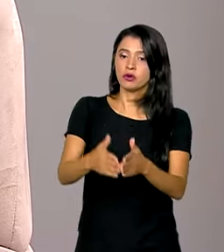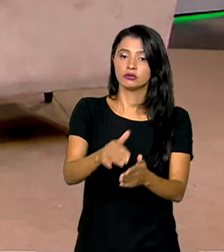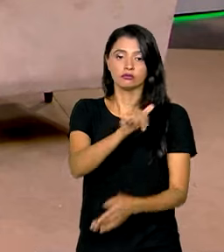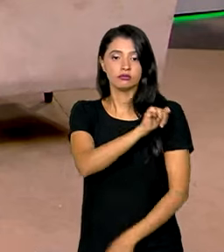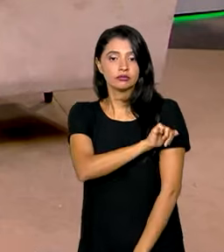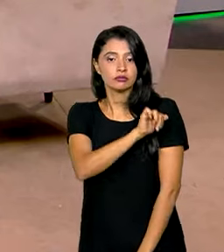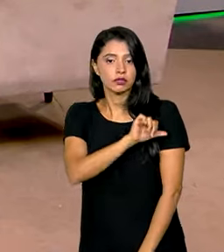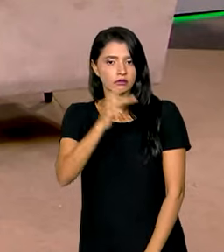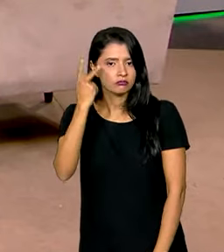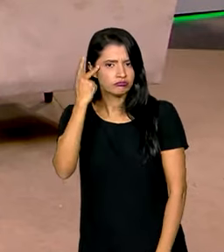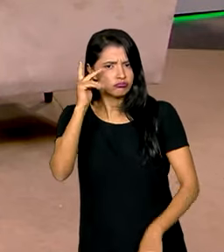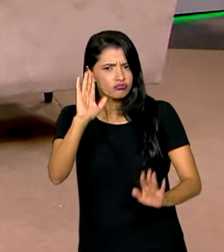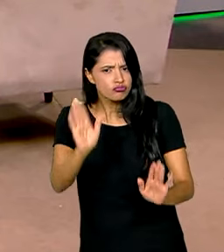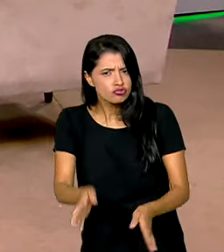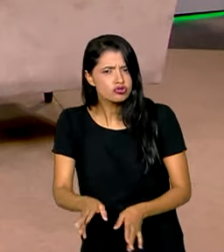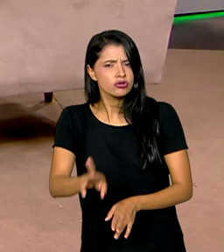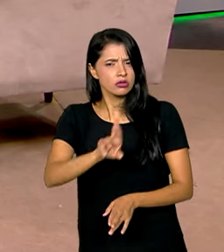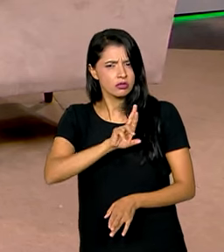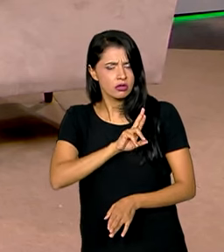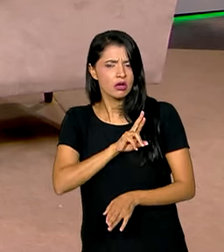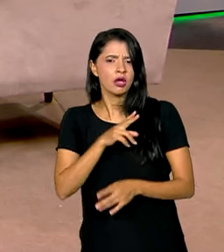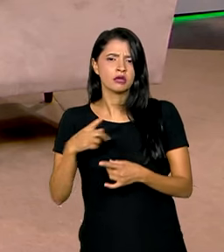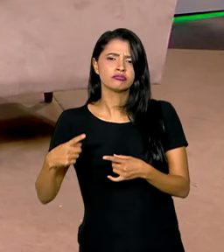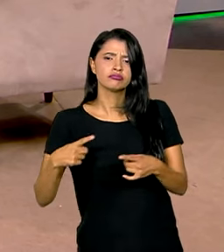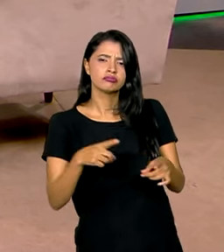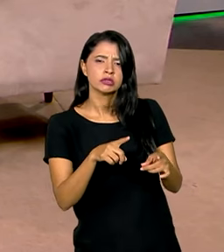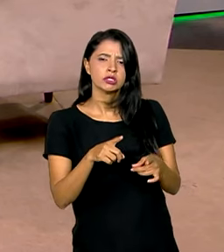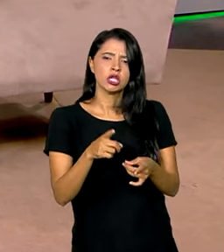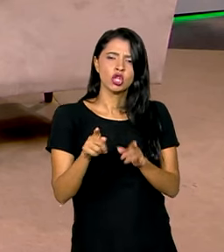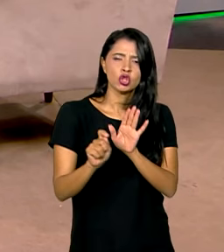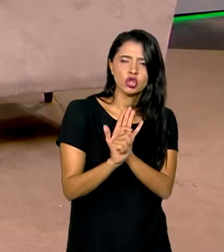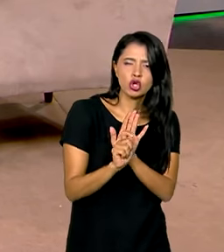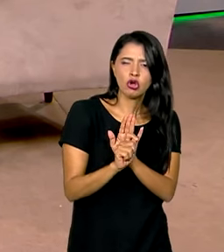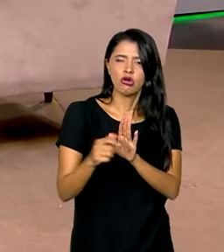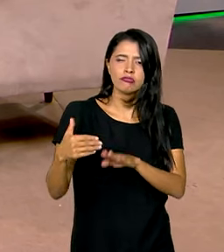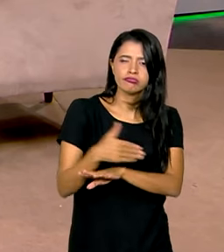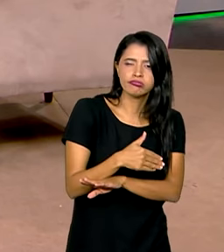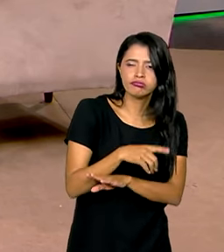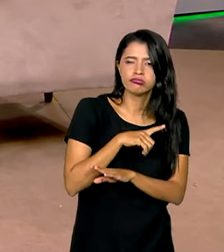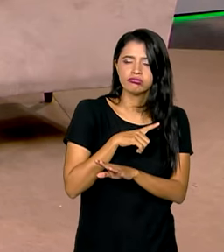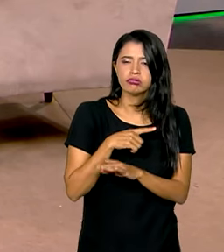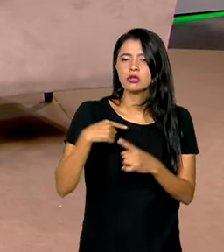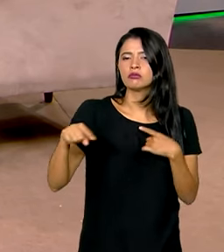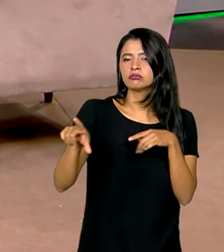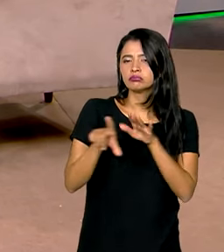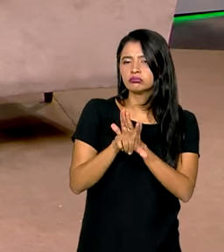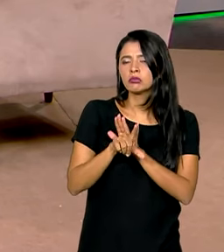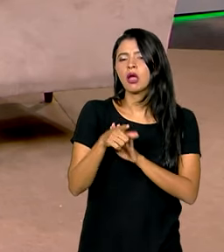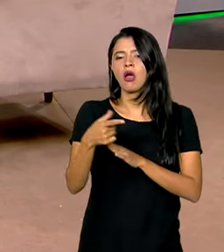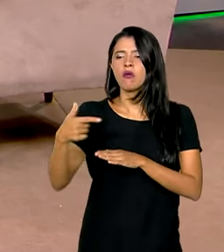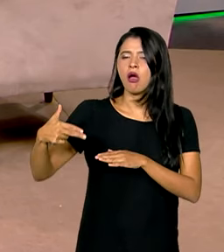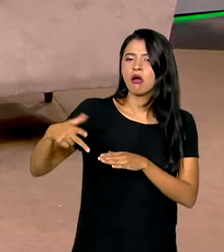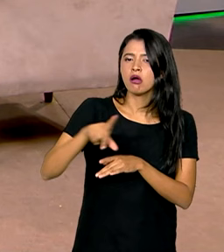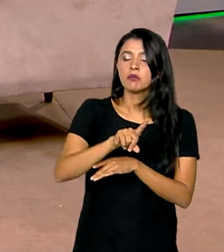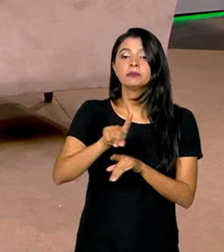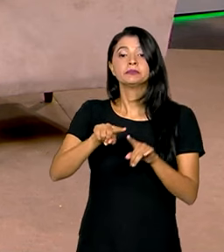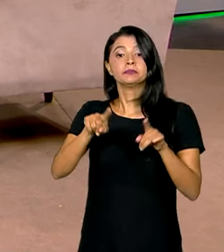Ela já está dando resultados, ministro, no combate à entrada de drogas e armas no país? Os portos do